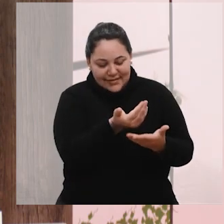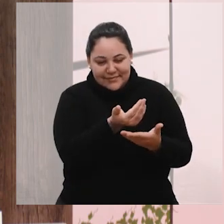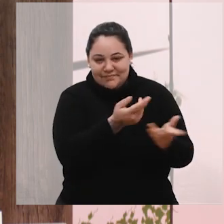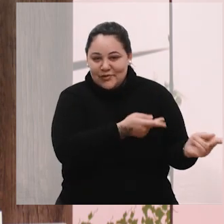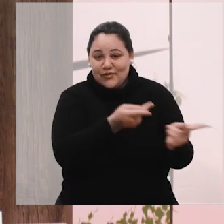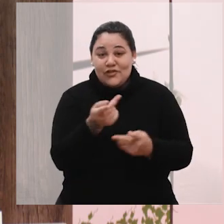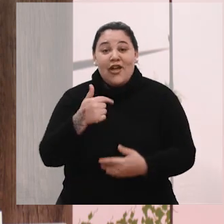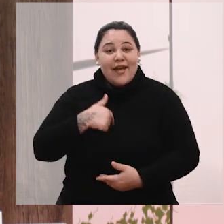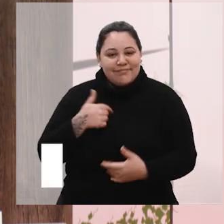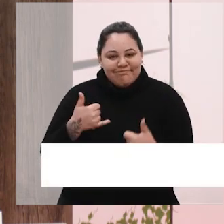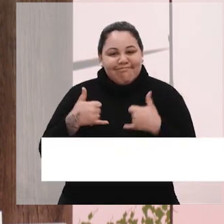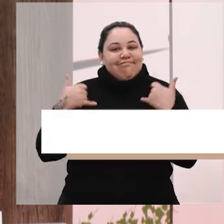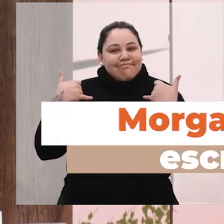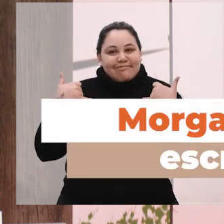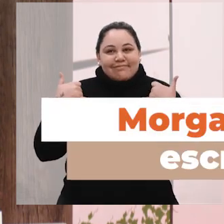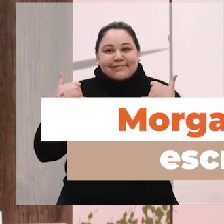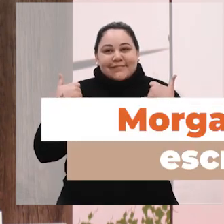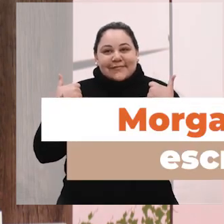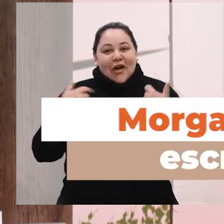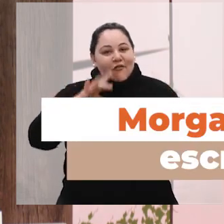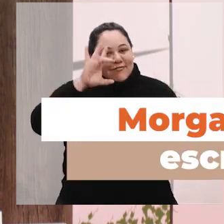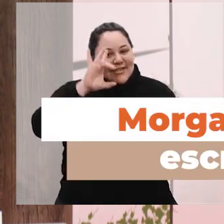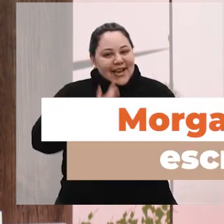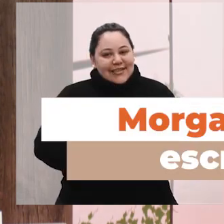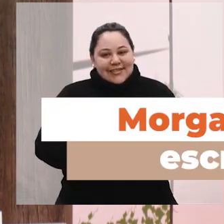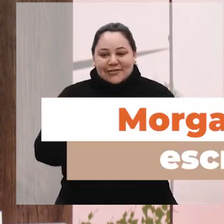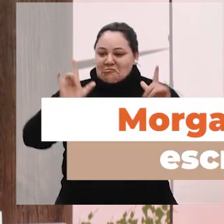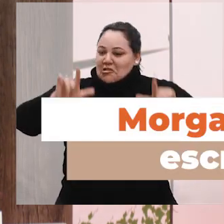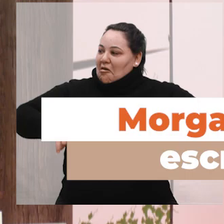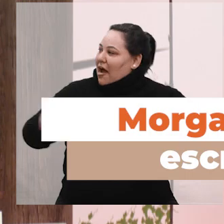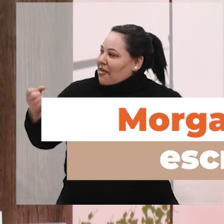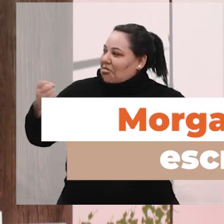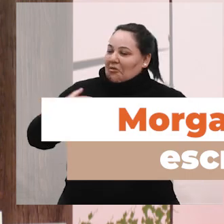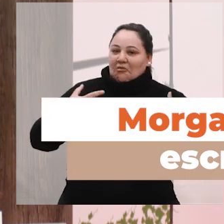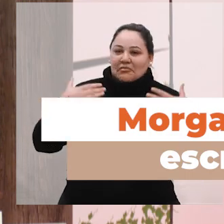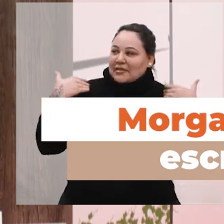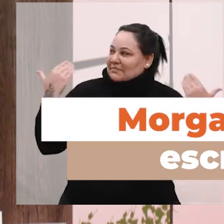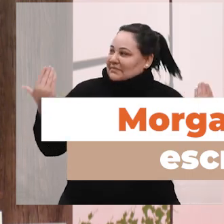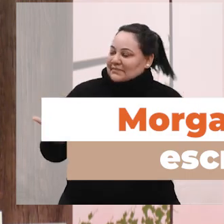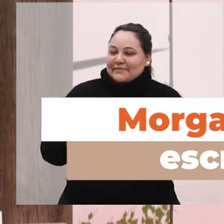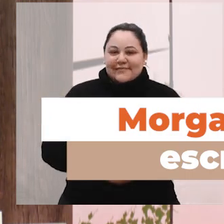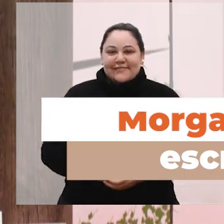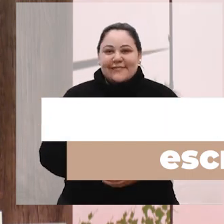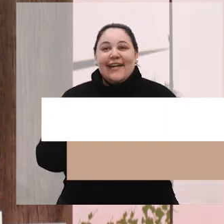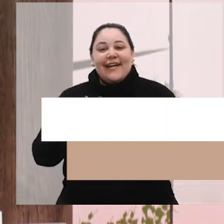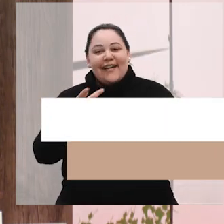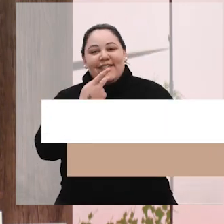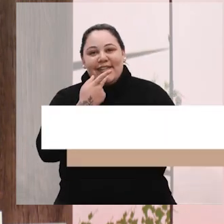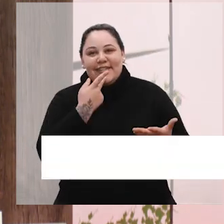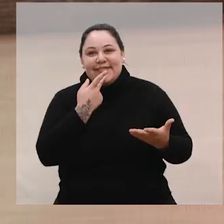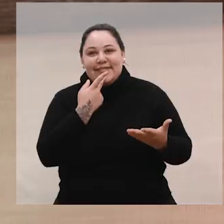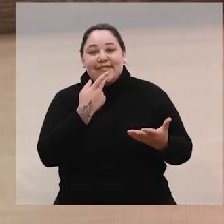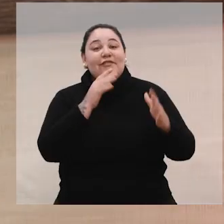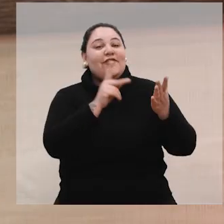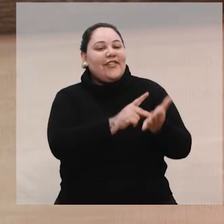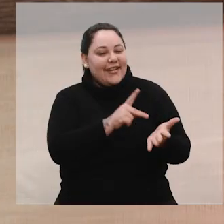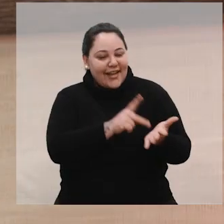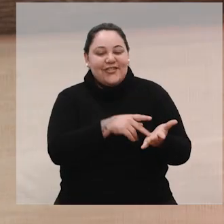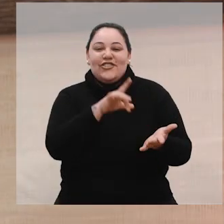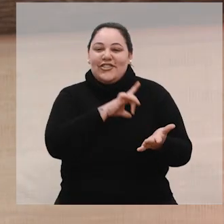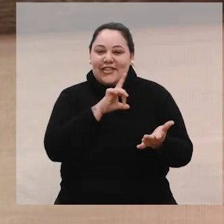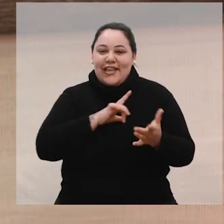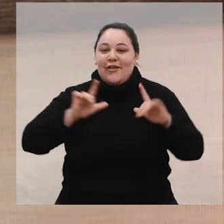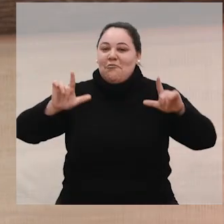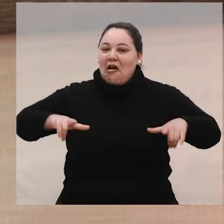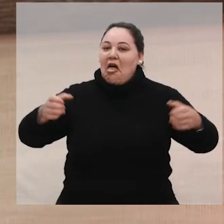pelo convite. Eu que me sinto muito honrada em estar estreando este cenário maravilhoso. A propósito disso,